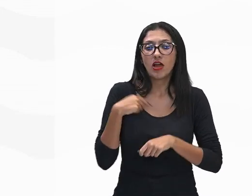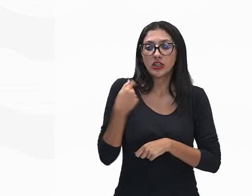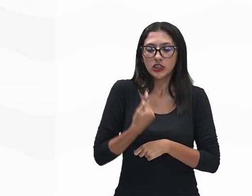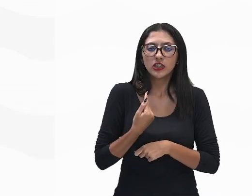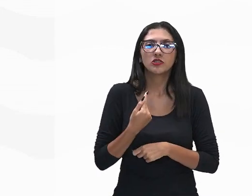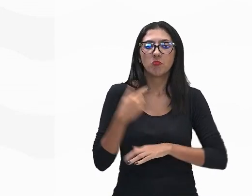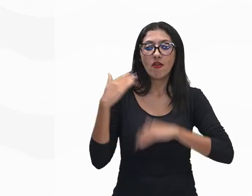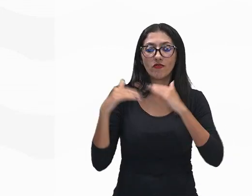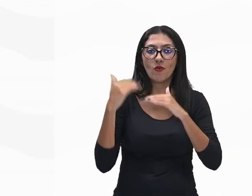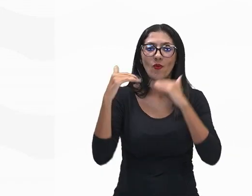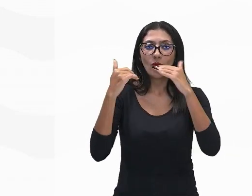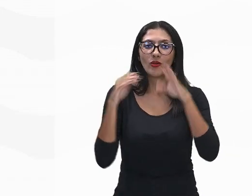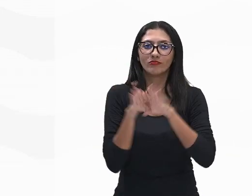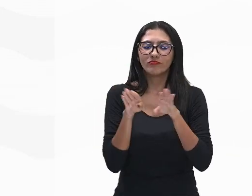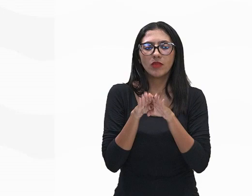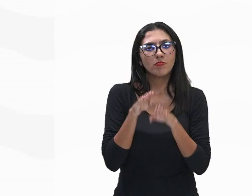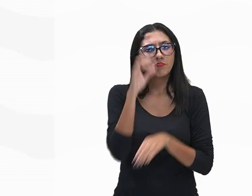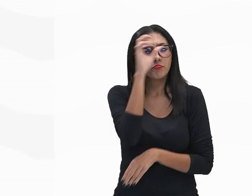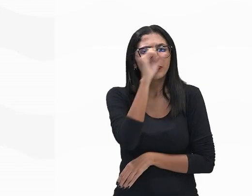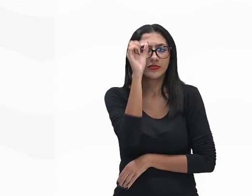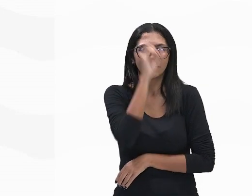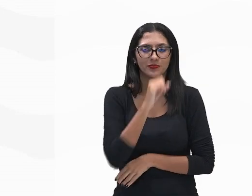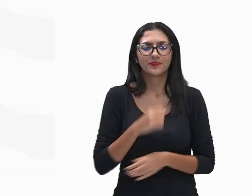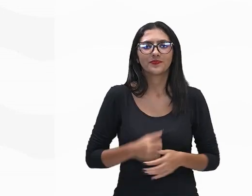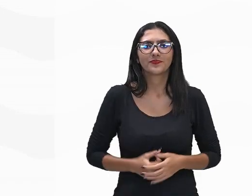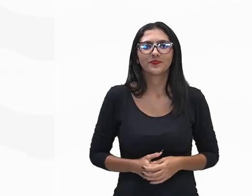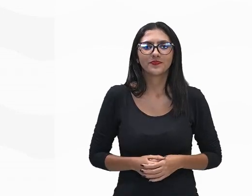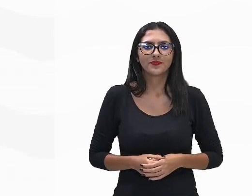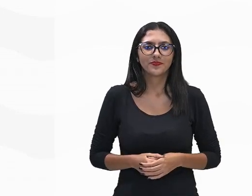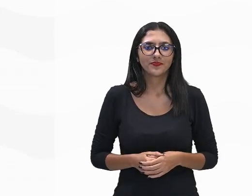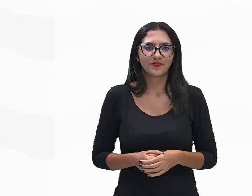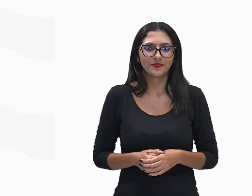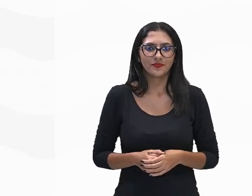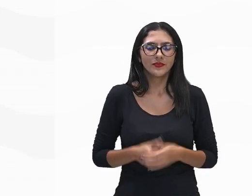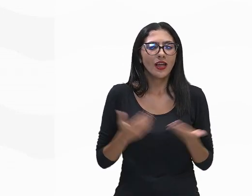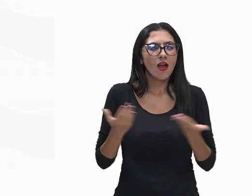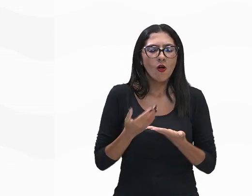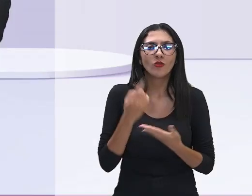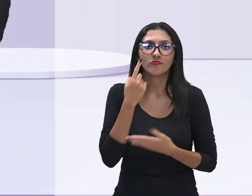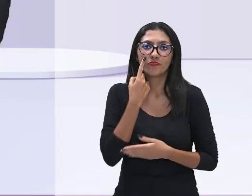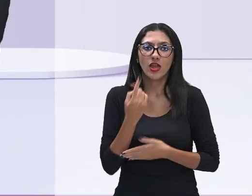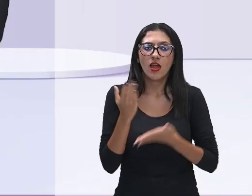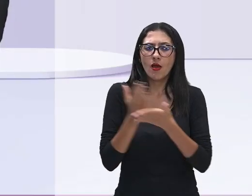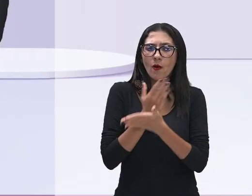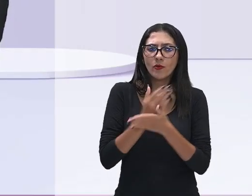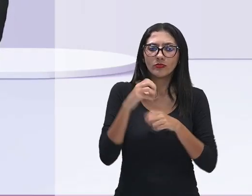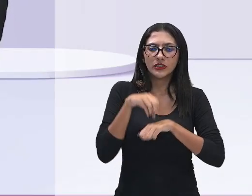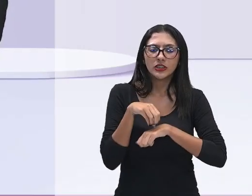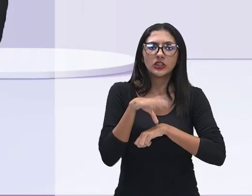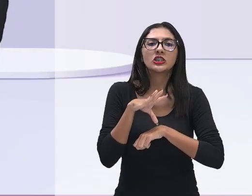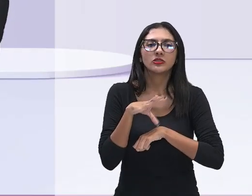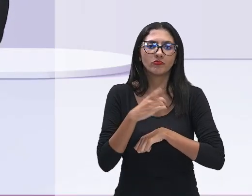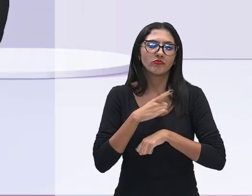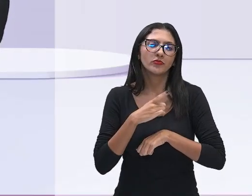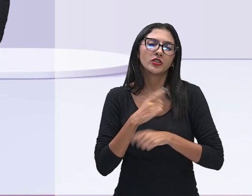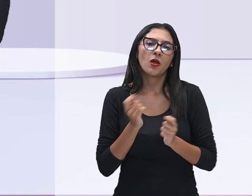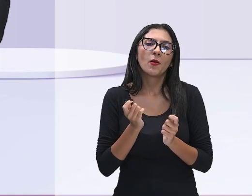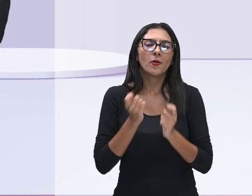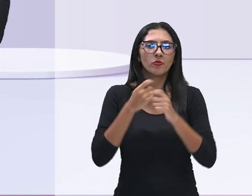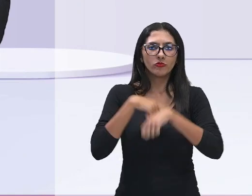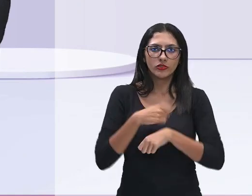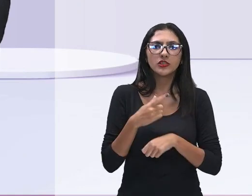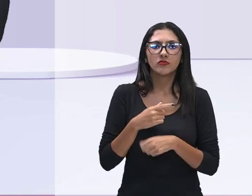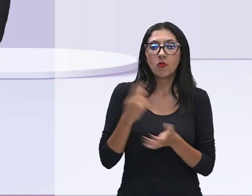e também a aprender com isso. E olha só, aqui estão algumas dicas de como a gente pode lidar com